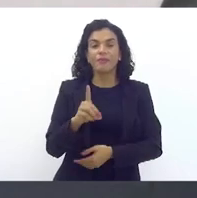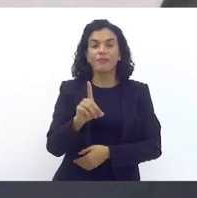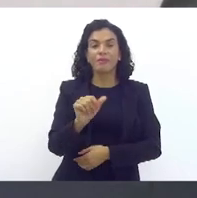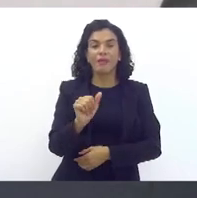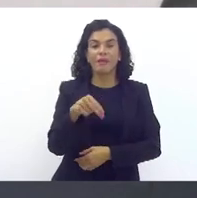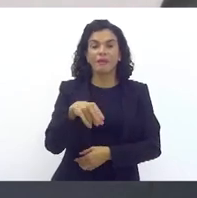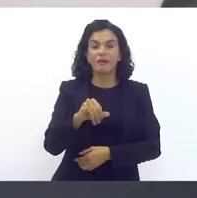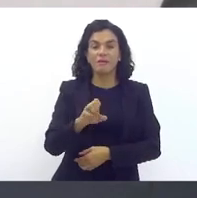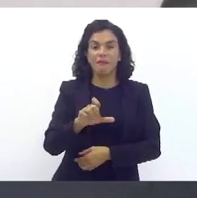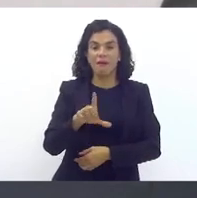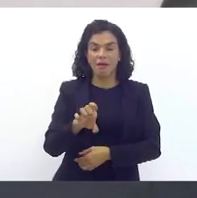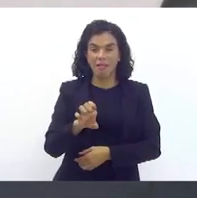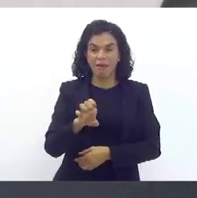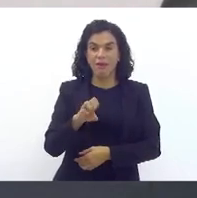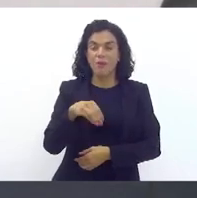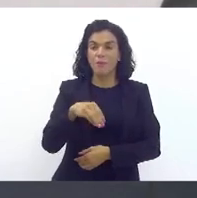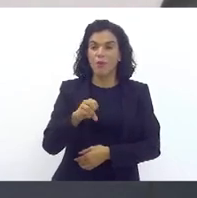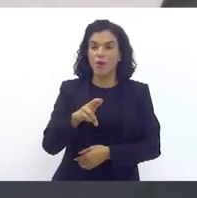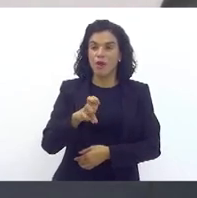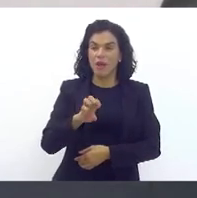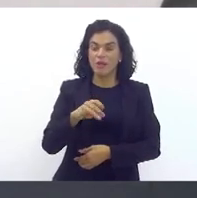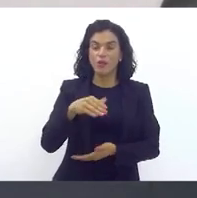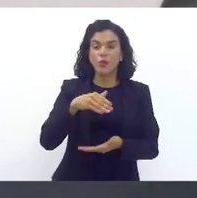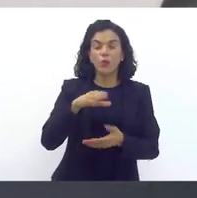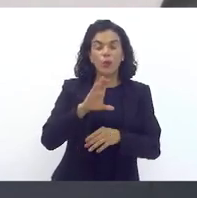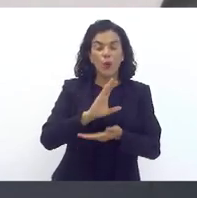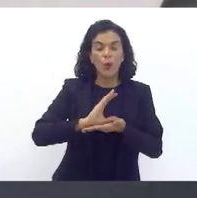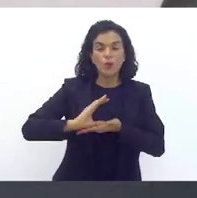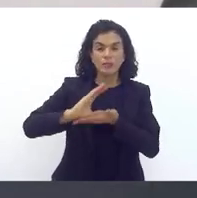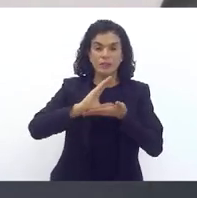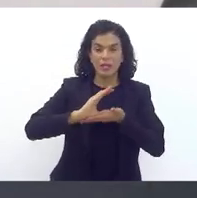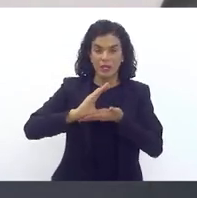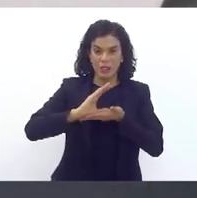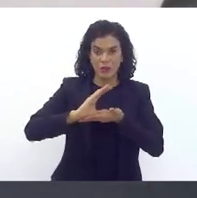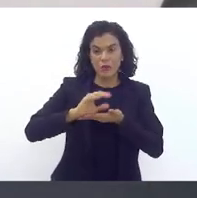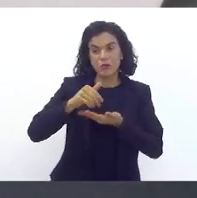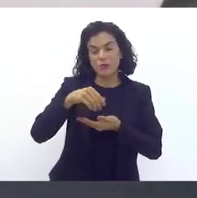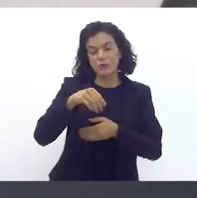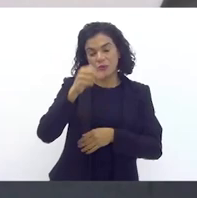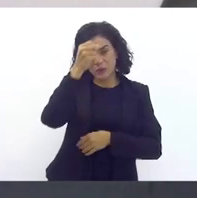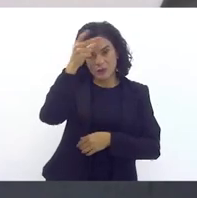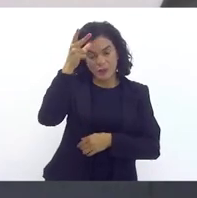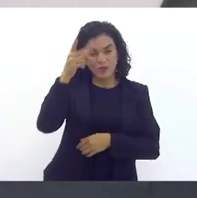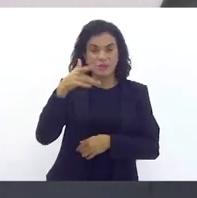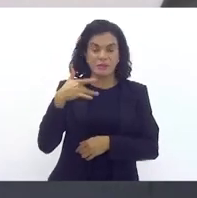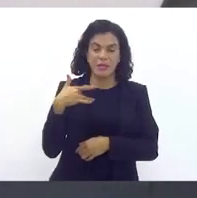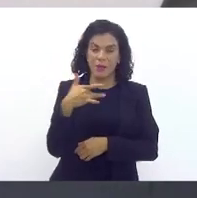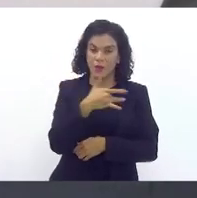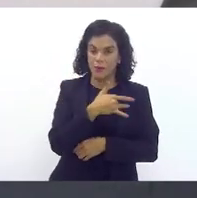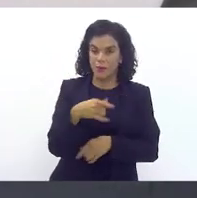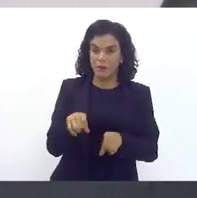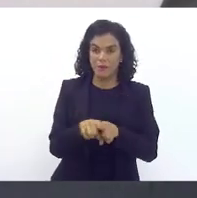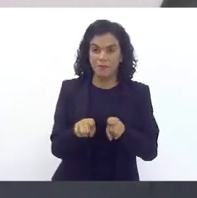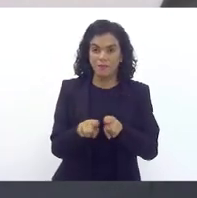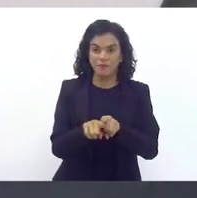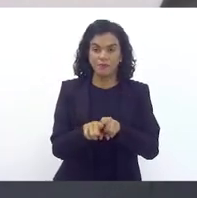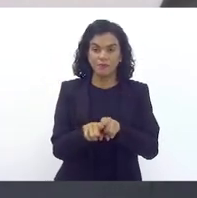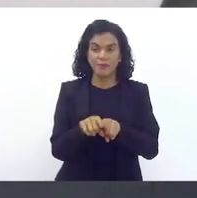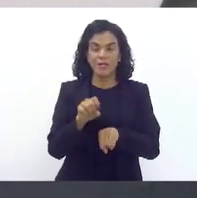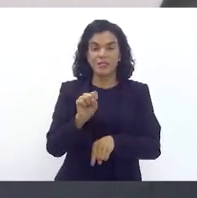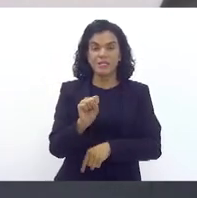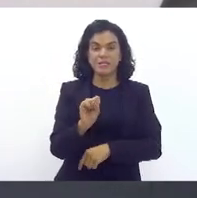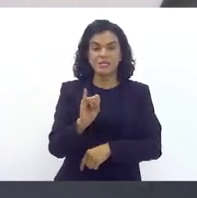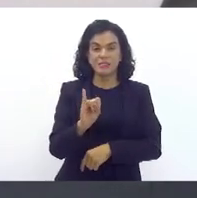Daniele Moretti, do Conselho Estadual de Saúde, seja bem-vinda mais uma vez. Tomás Pinheiro, do